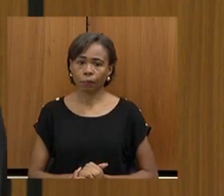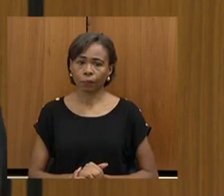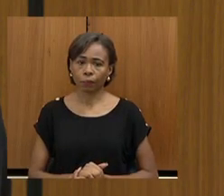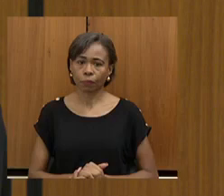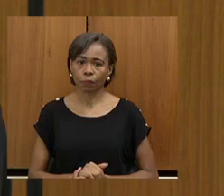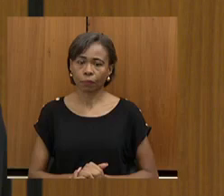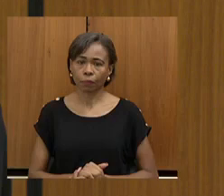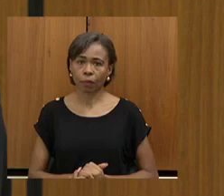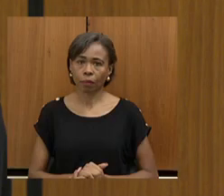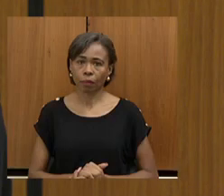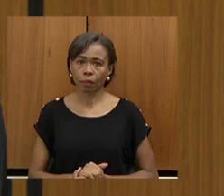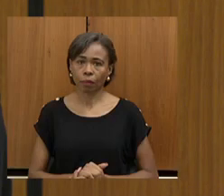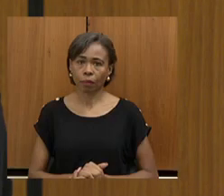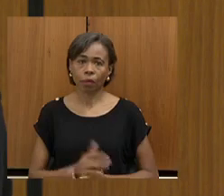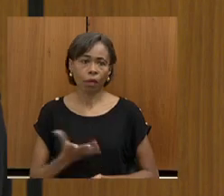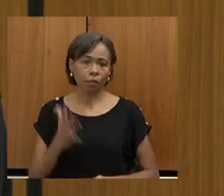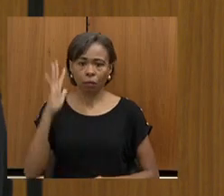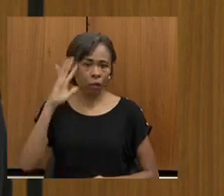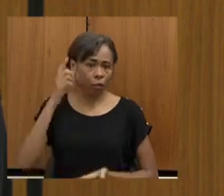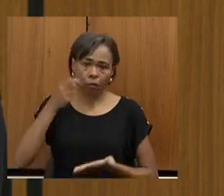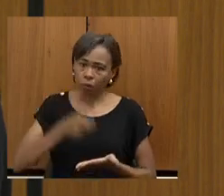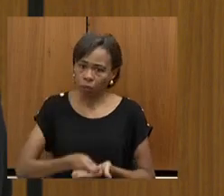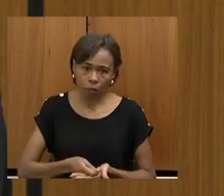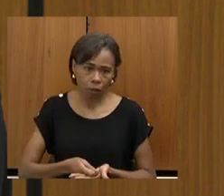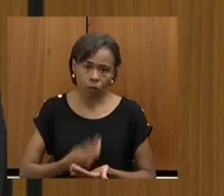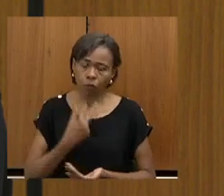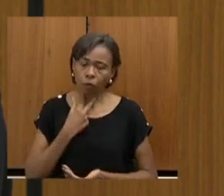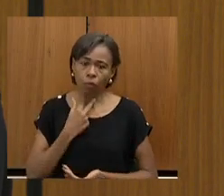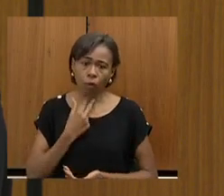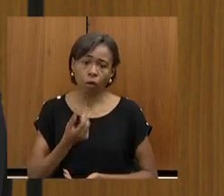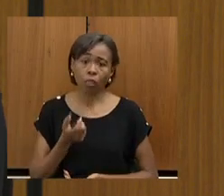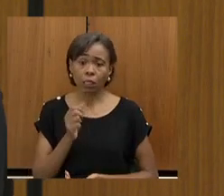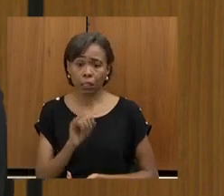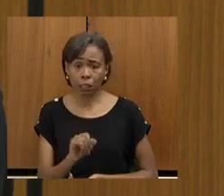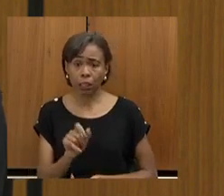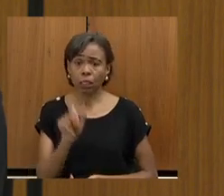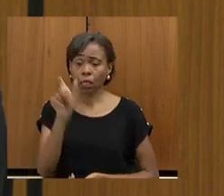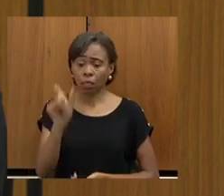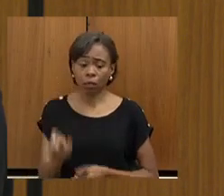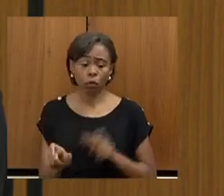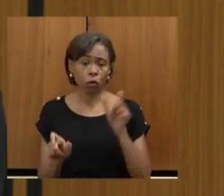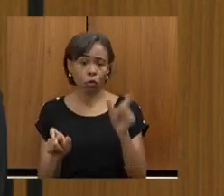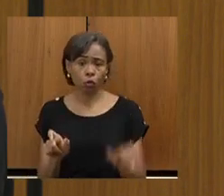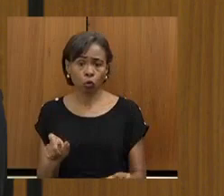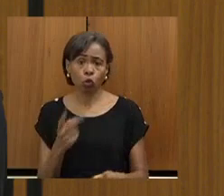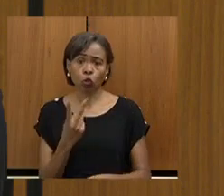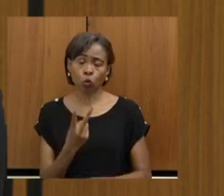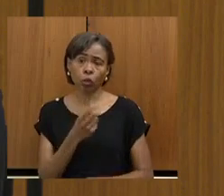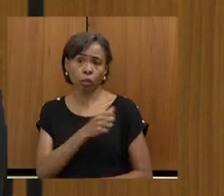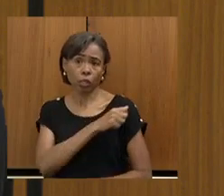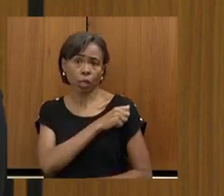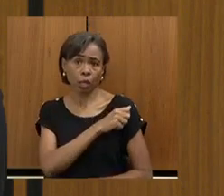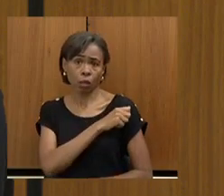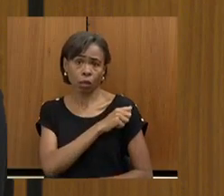temos à nossa frente dois alunos de igual